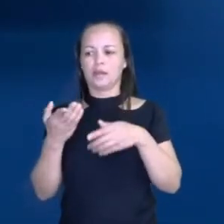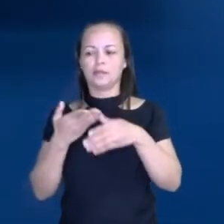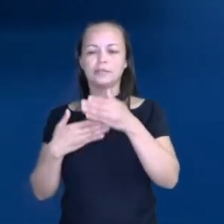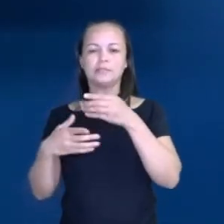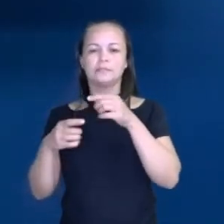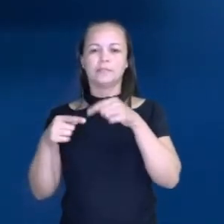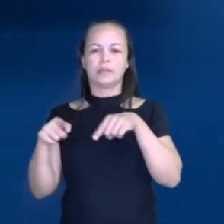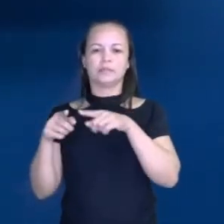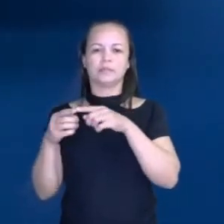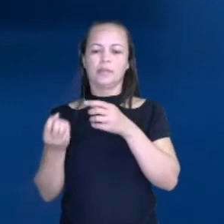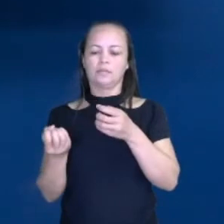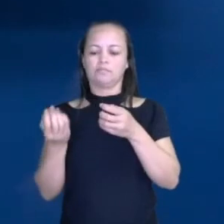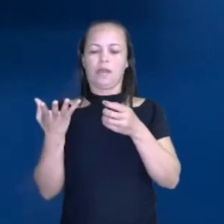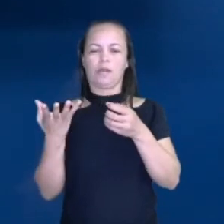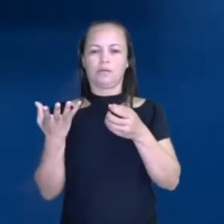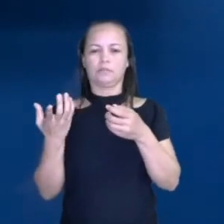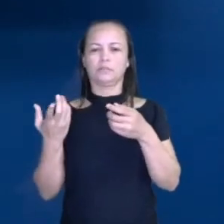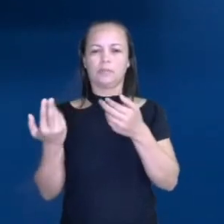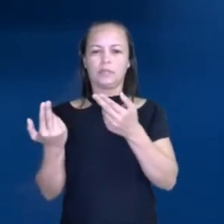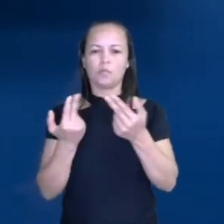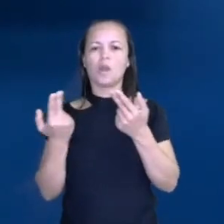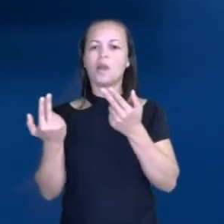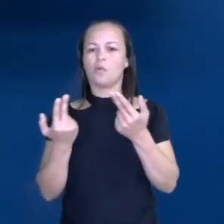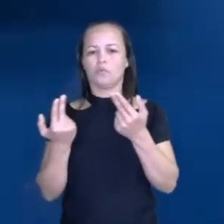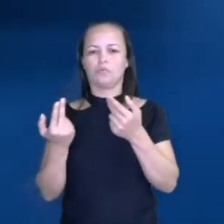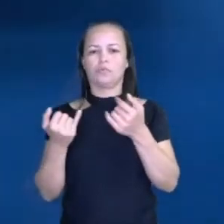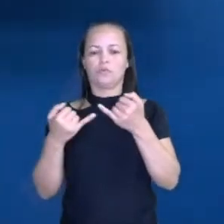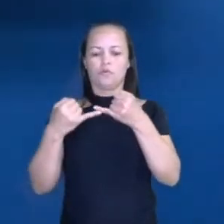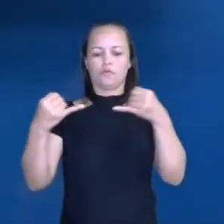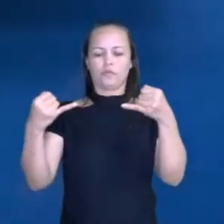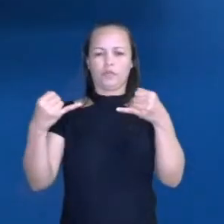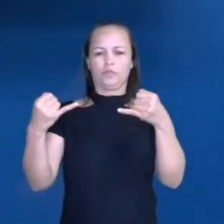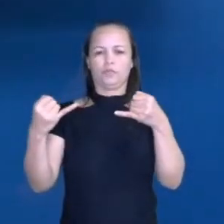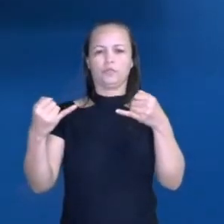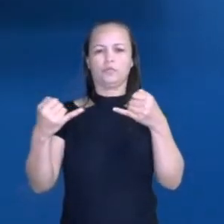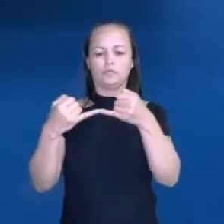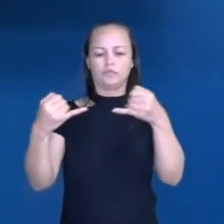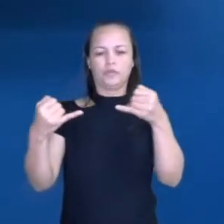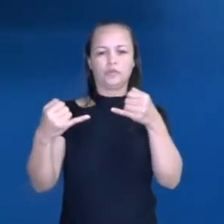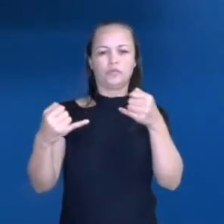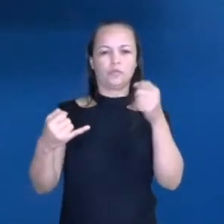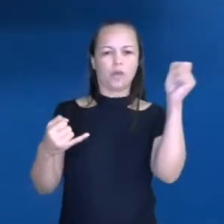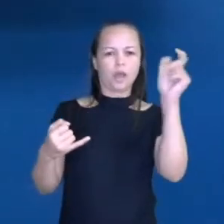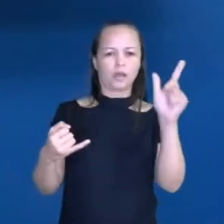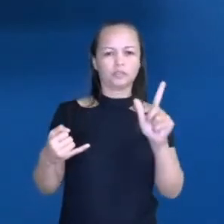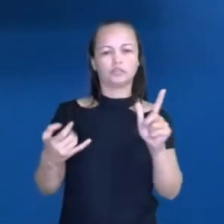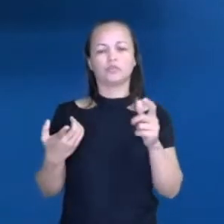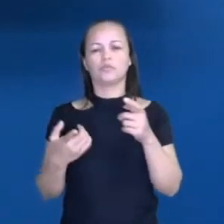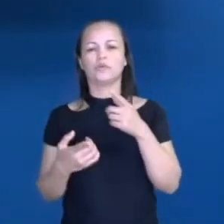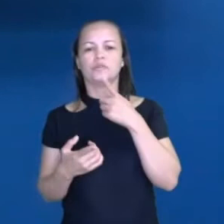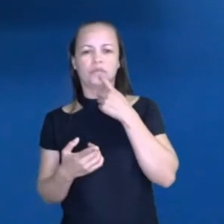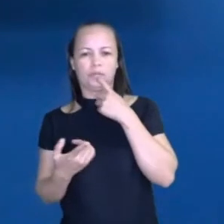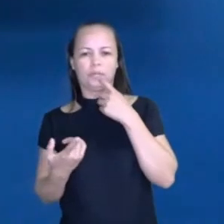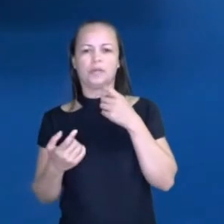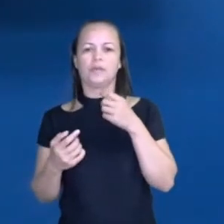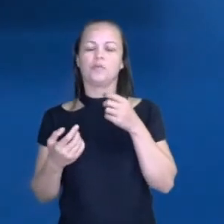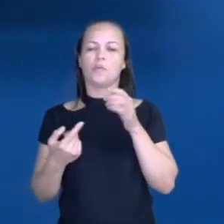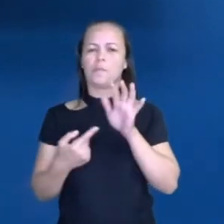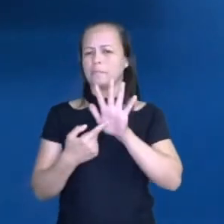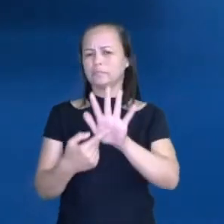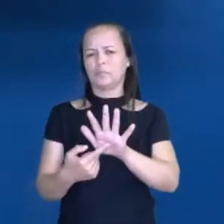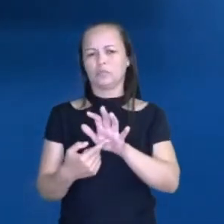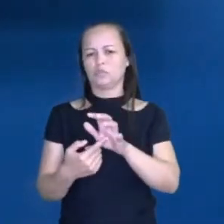segundo soquete vem outro fio aqui o meu filho tá pode até eu coloquei azul e vermelho só para ilustrar o mesmo fio tá